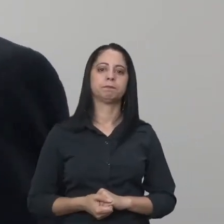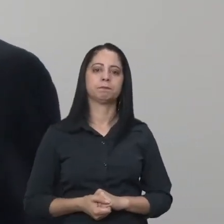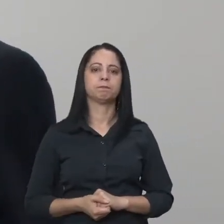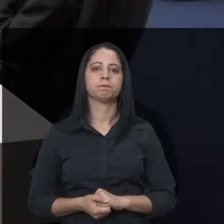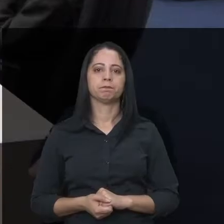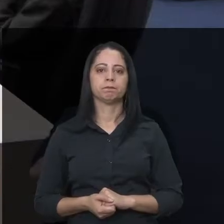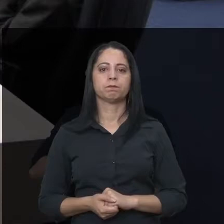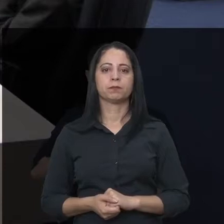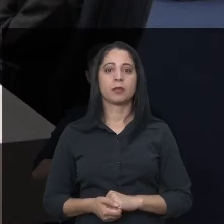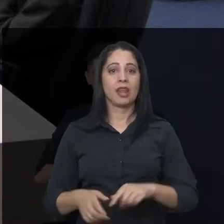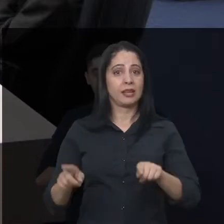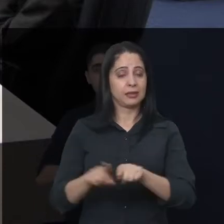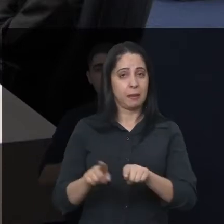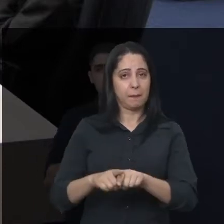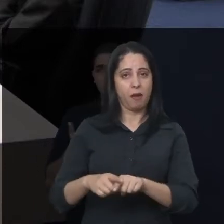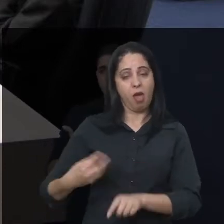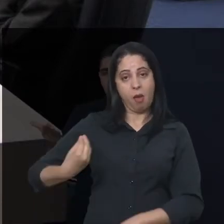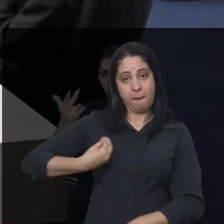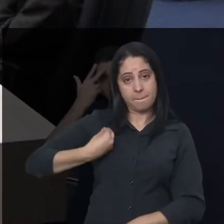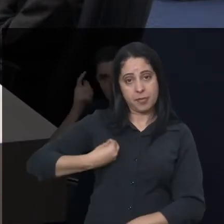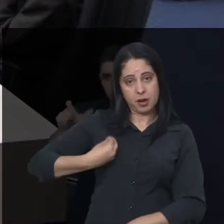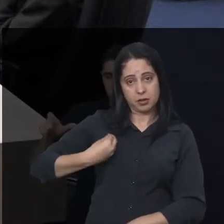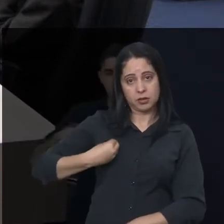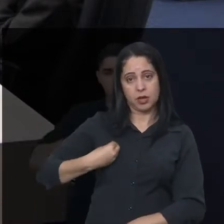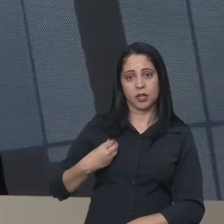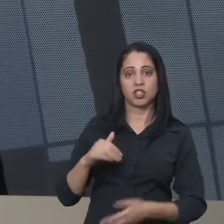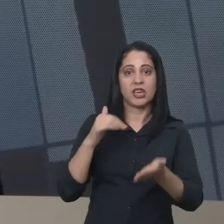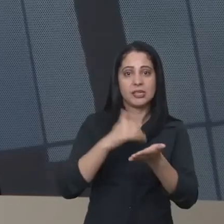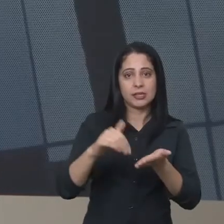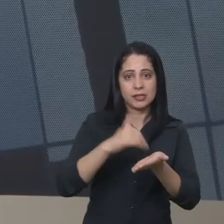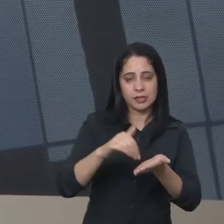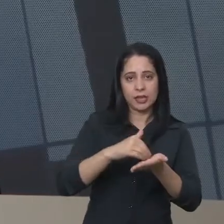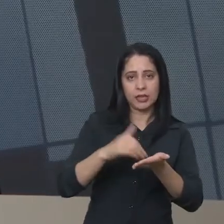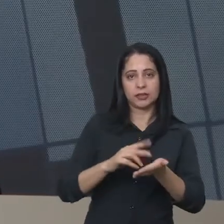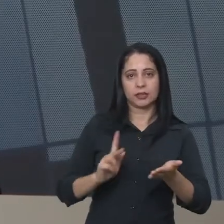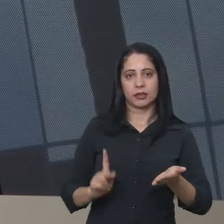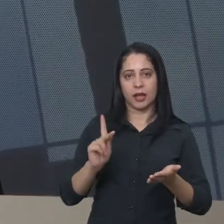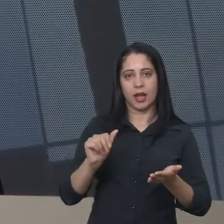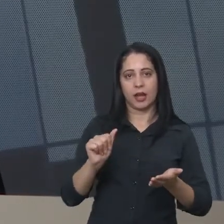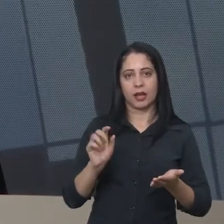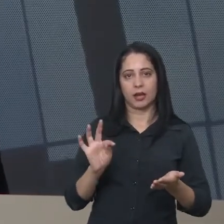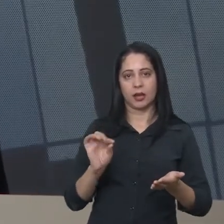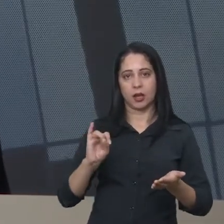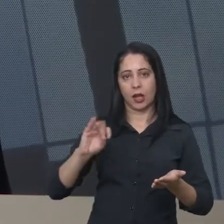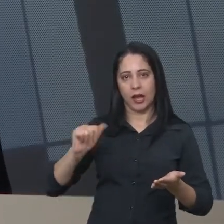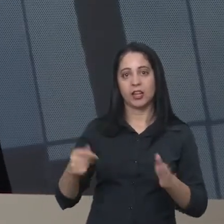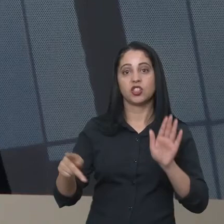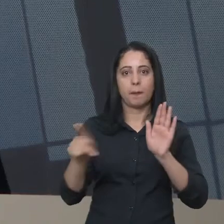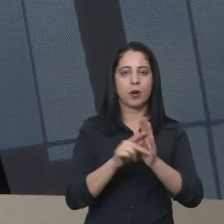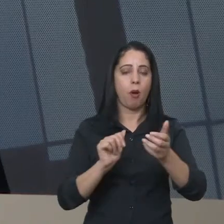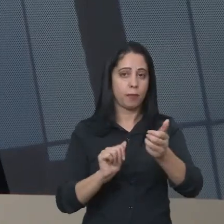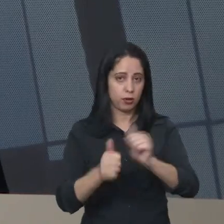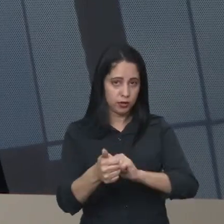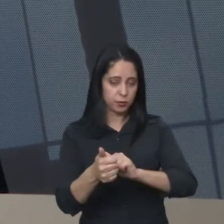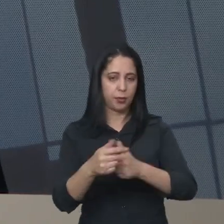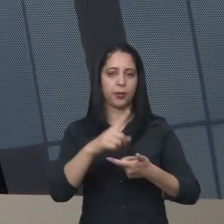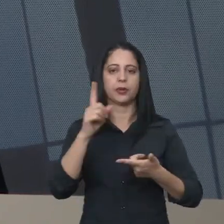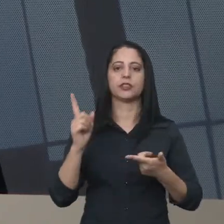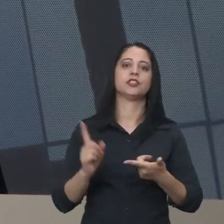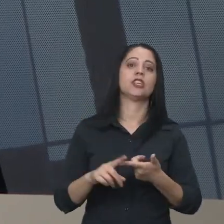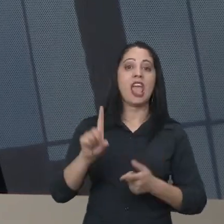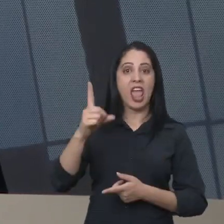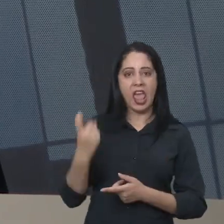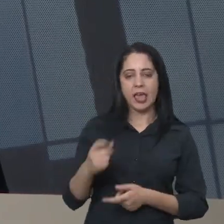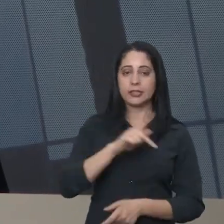da instituição, também estiveram presentes na solenidade a secretária municipal de Esportes e Qualidade de Vida e ex-presidente